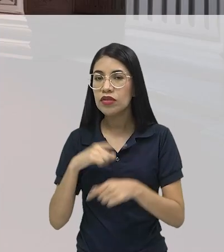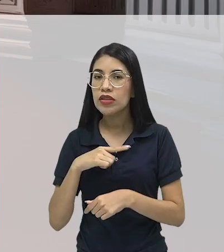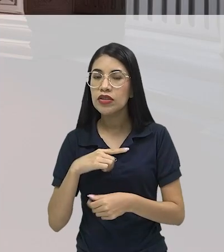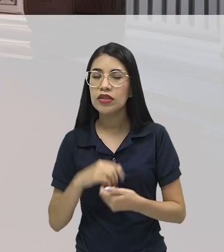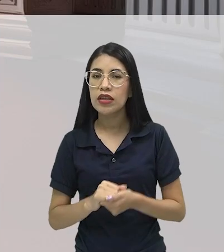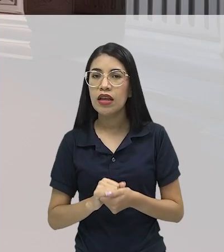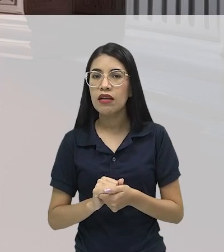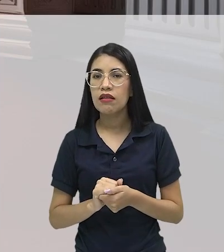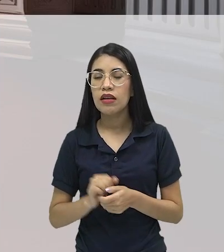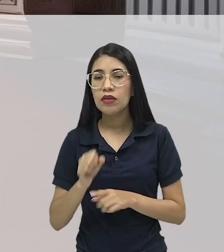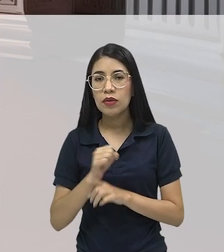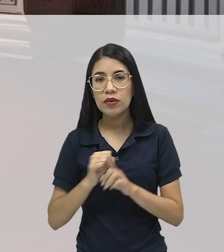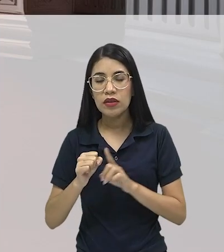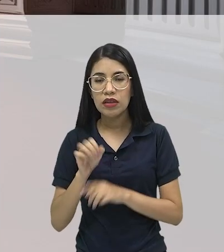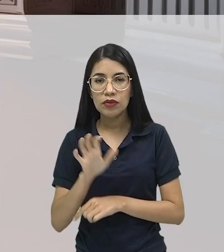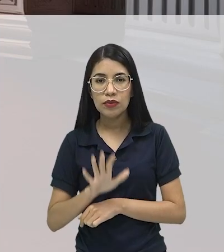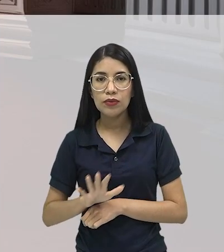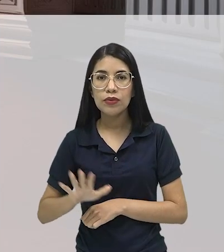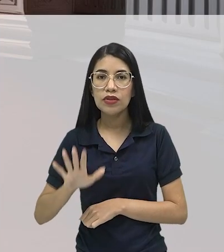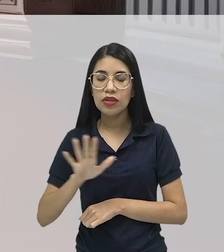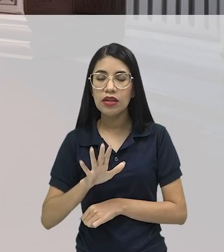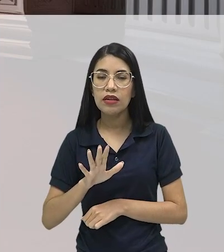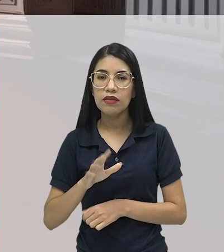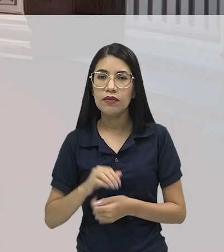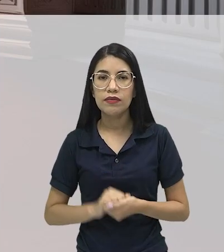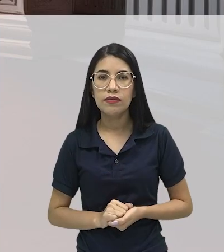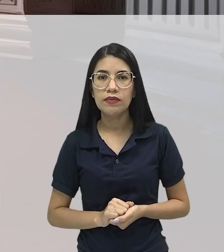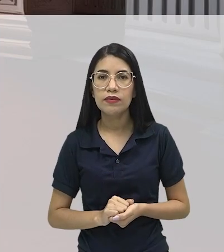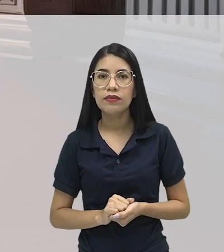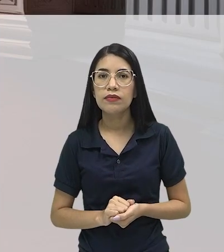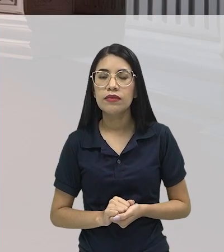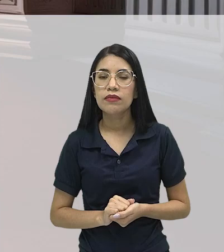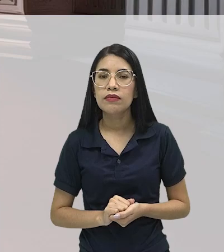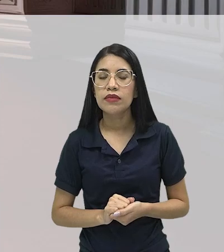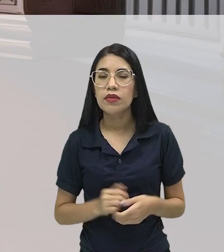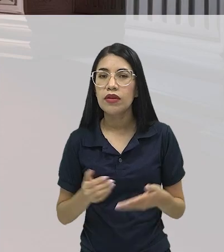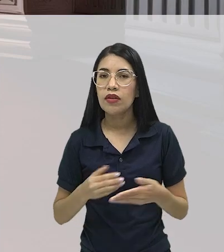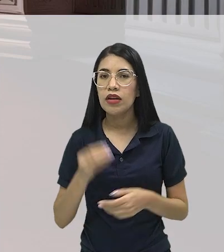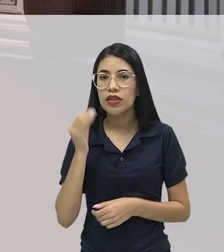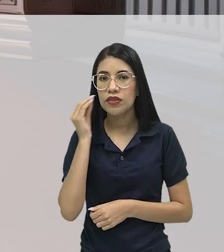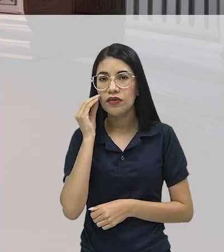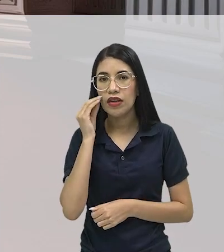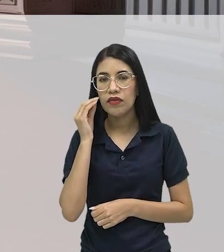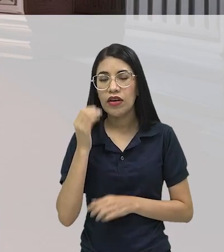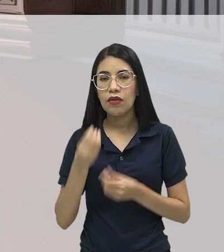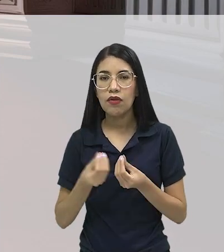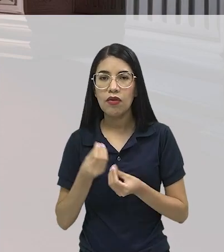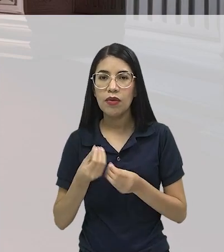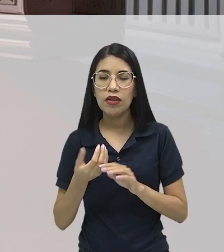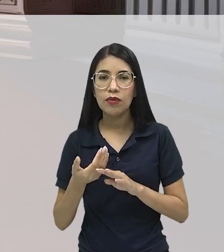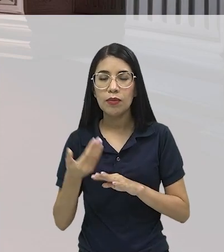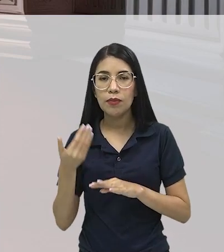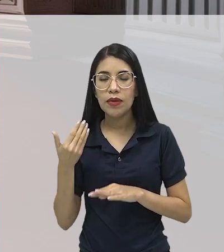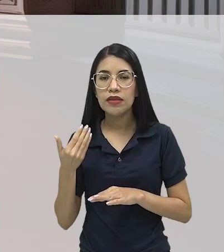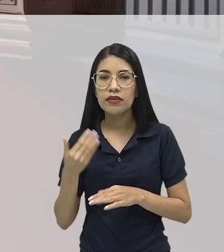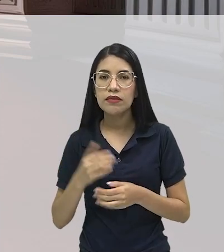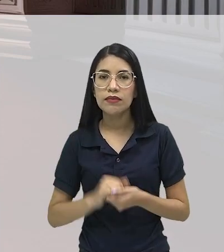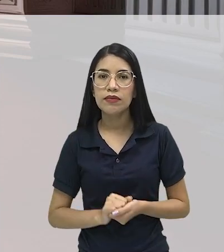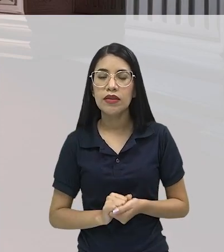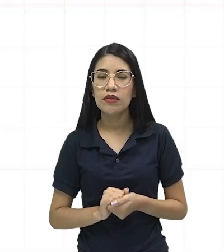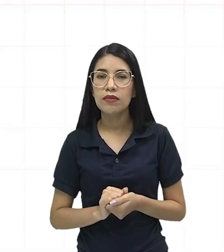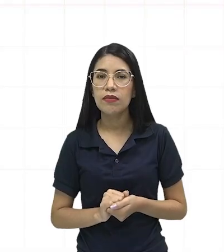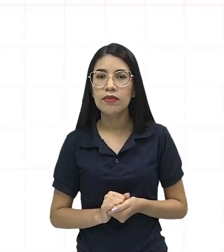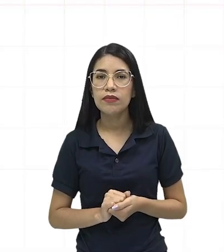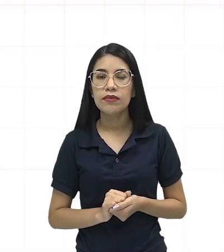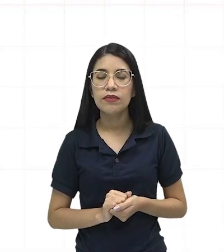pessoas, como da sociedade como um todo naquele momento. Então vamos começar a verificar agora o antigo regime versus o